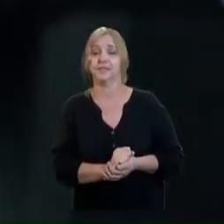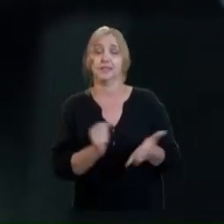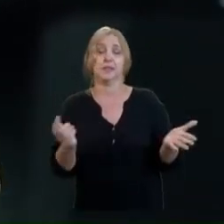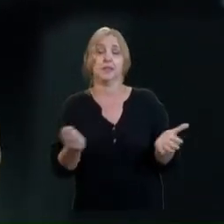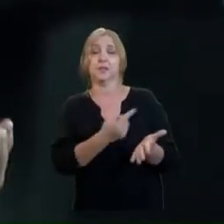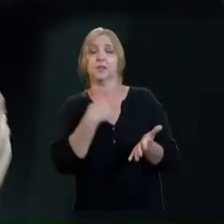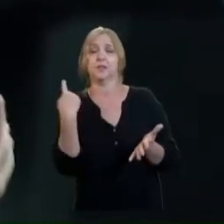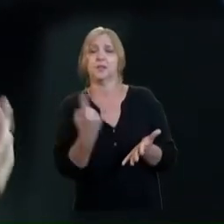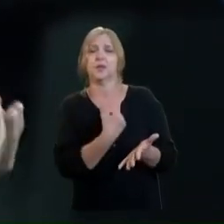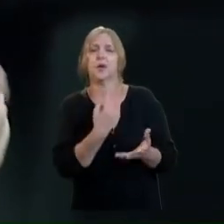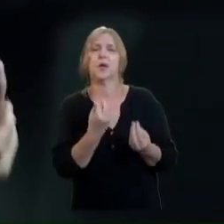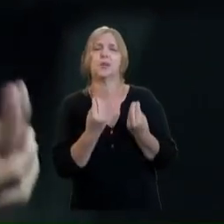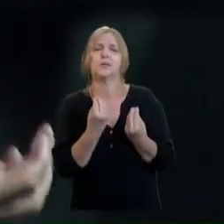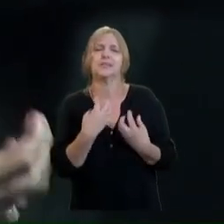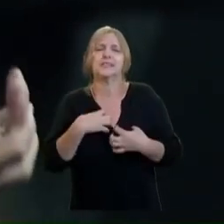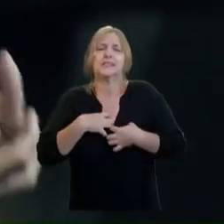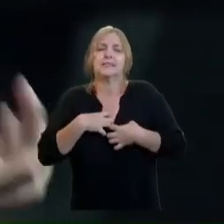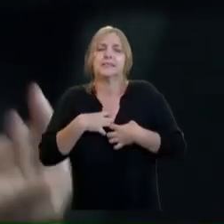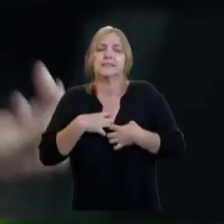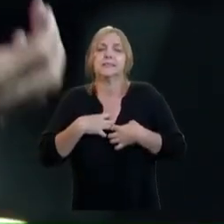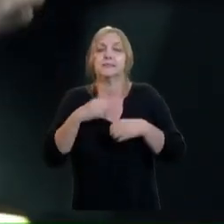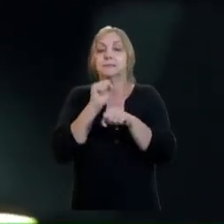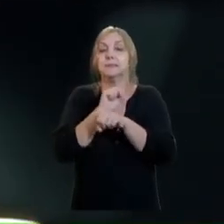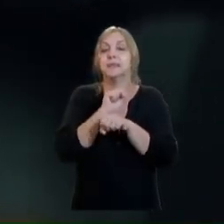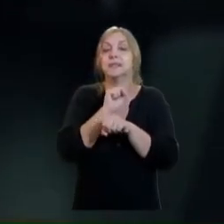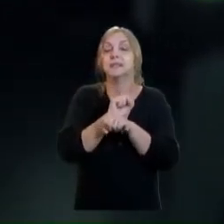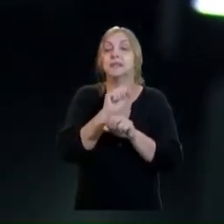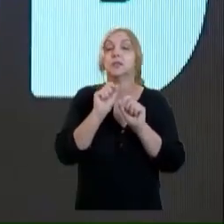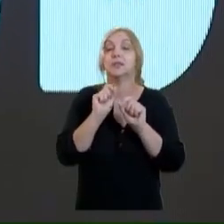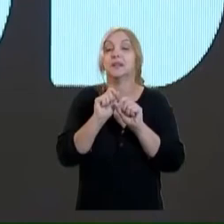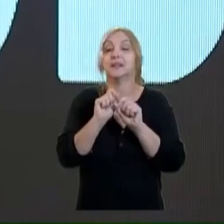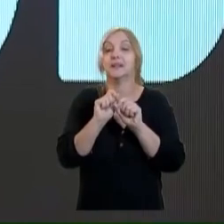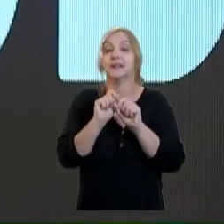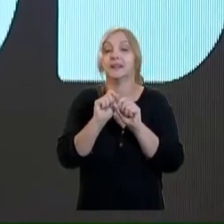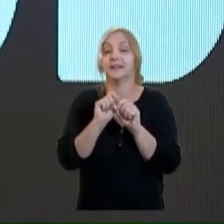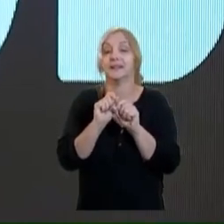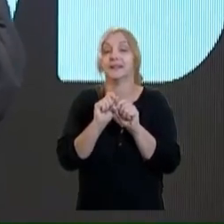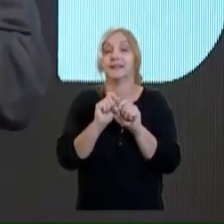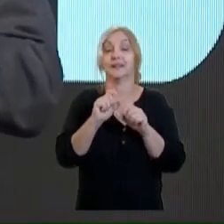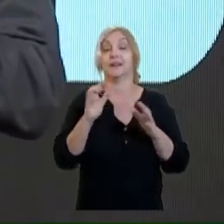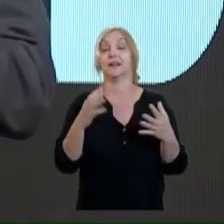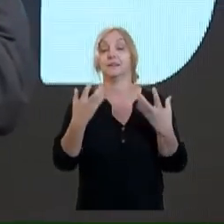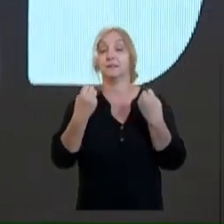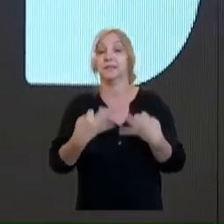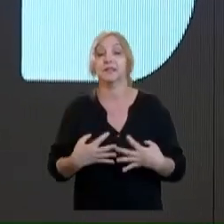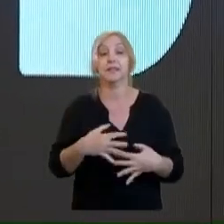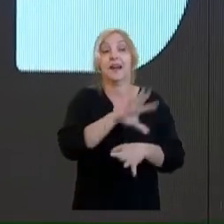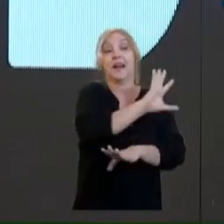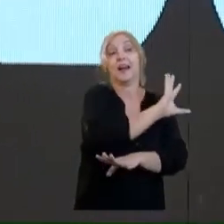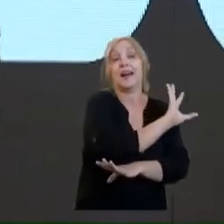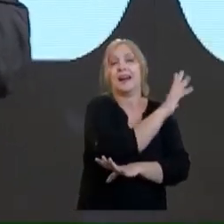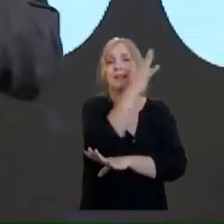aguarda a manifestação dos filhos de Deus.